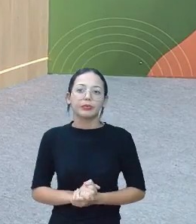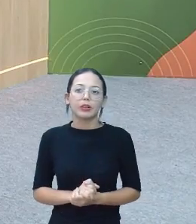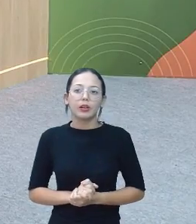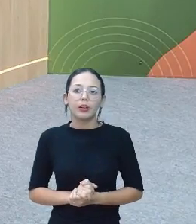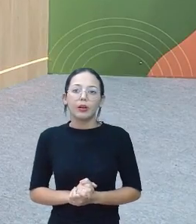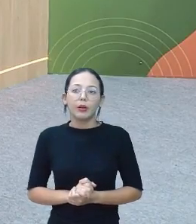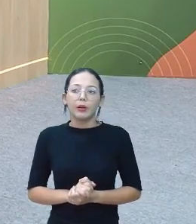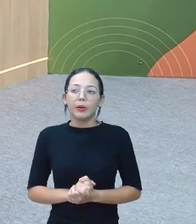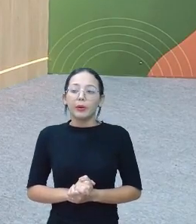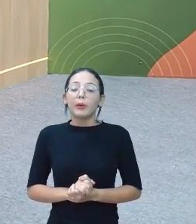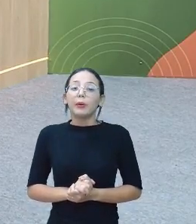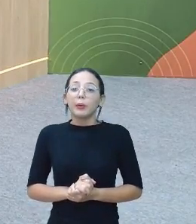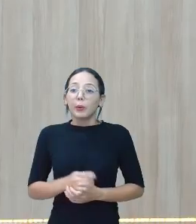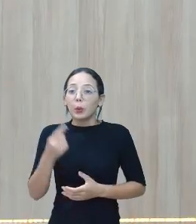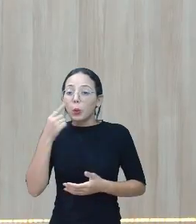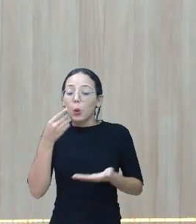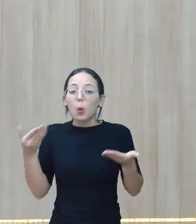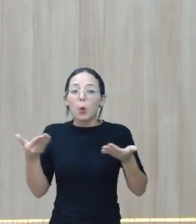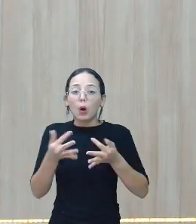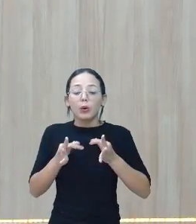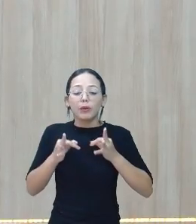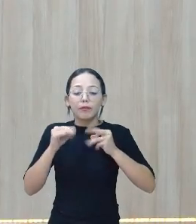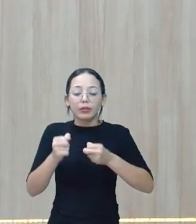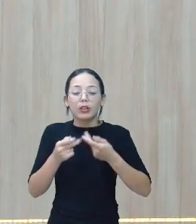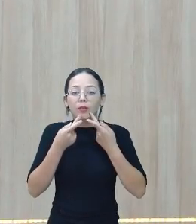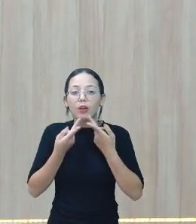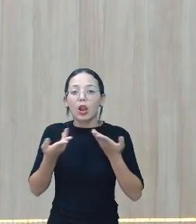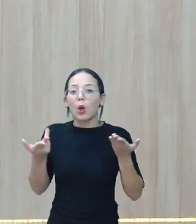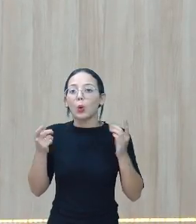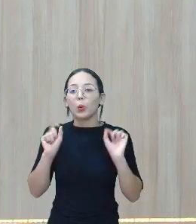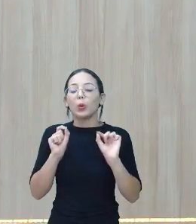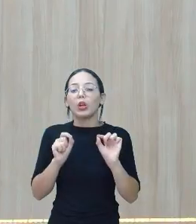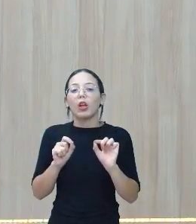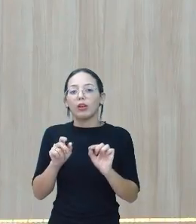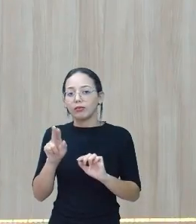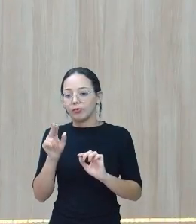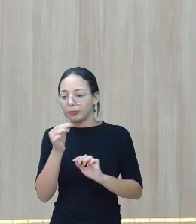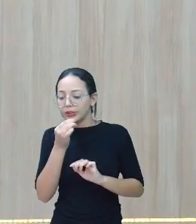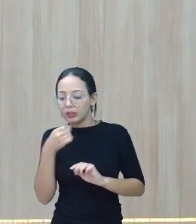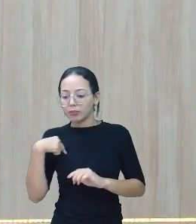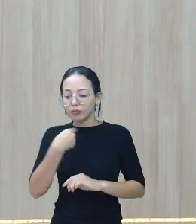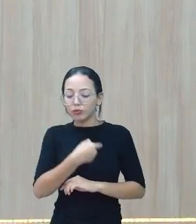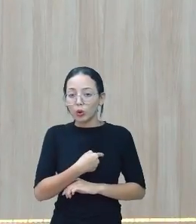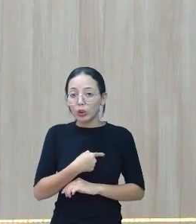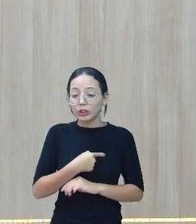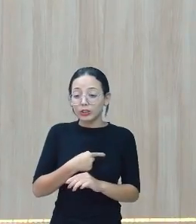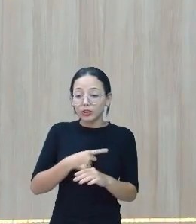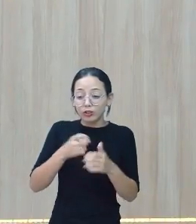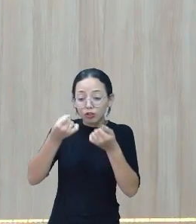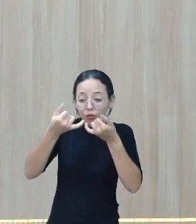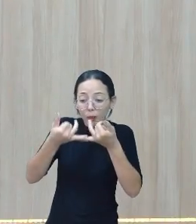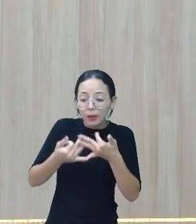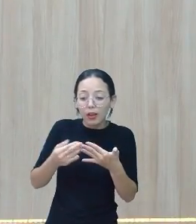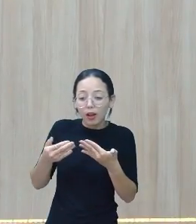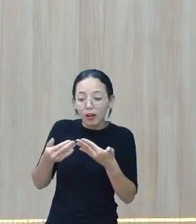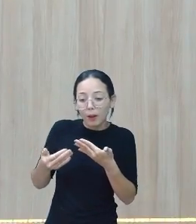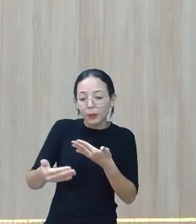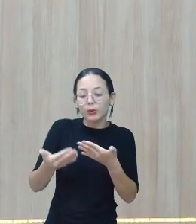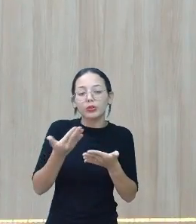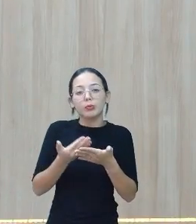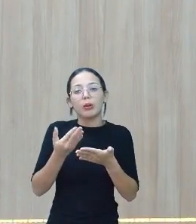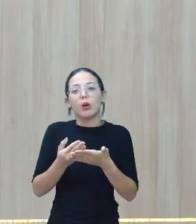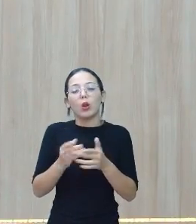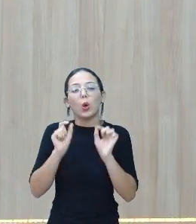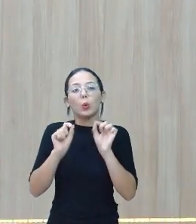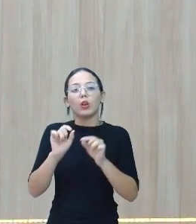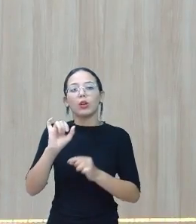tá certo? E essa parte final que a gente vai tratar agora é justamente o que a gente vai buscar na próxima aula. A gente vai trabalhar muito o